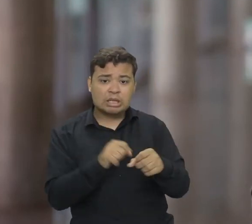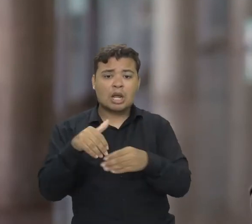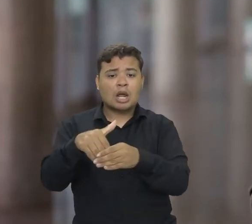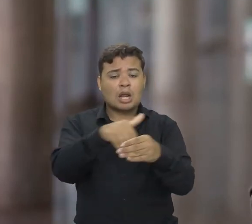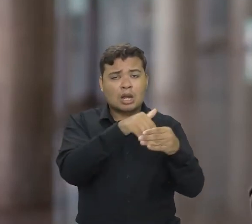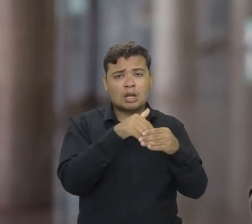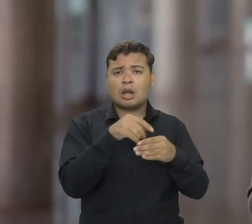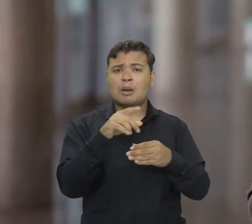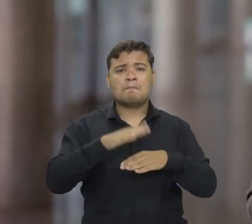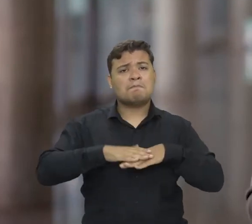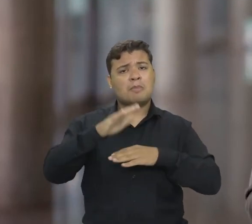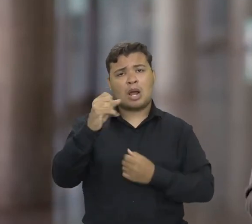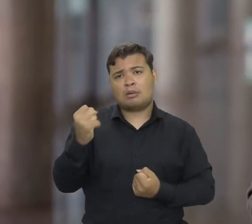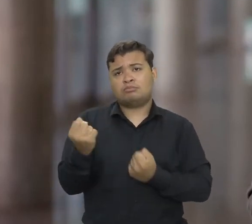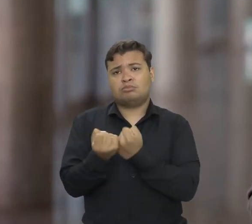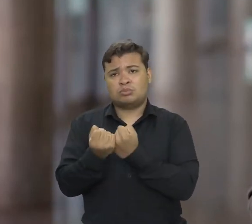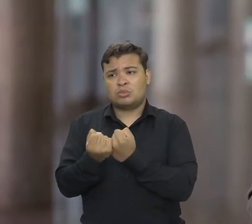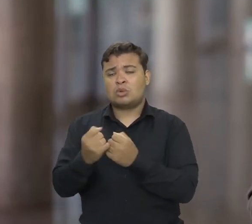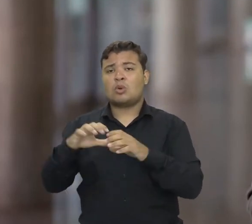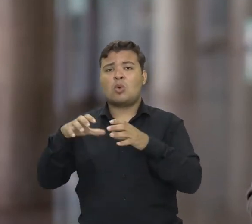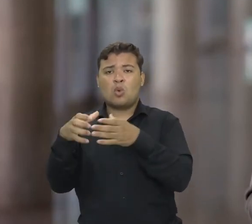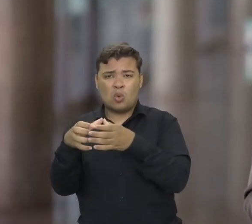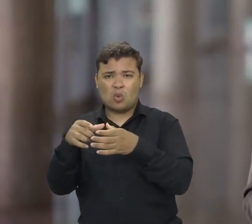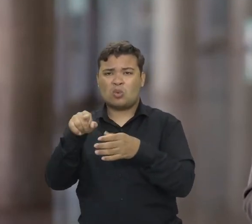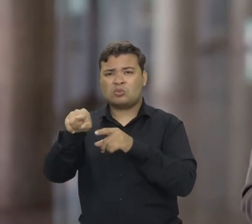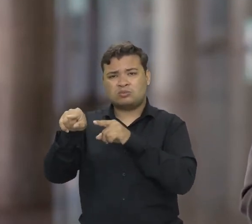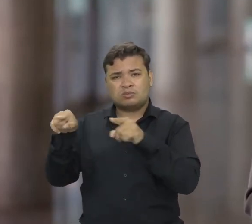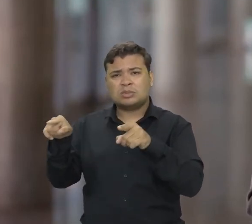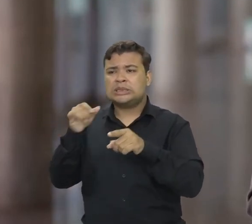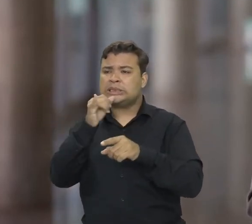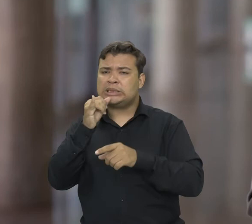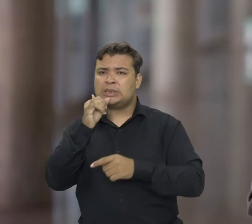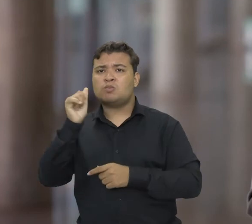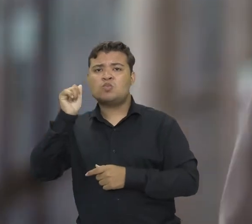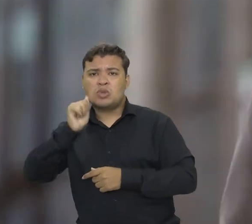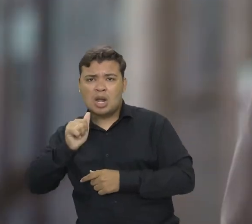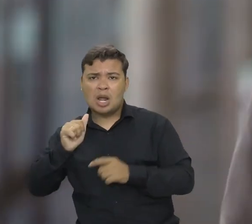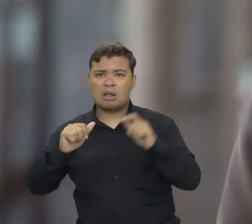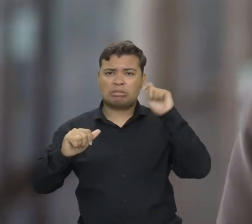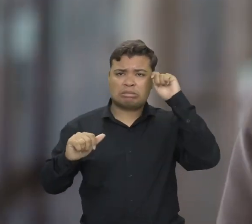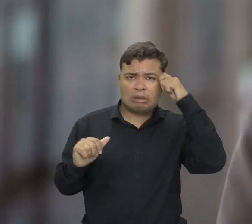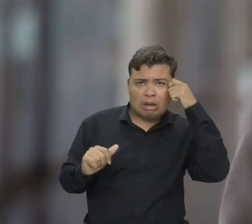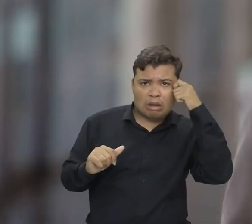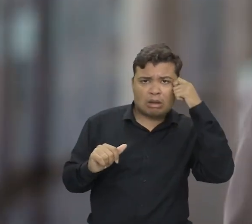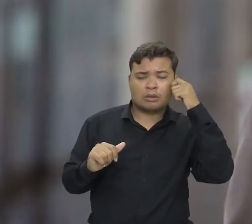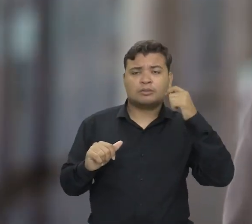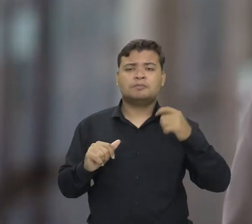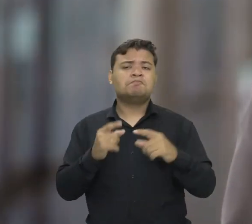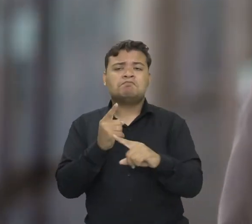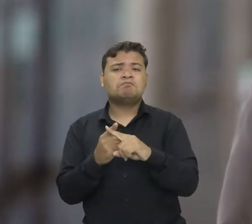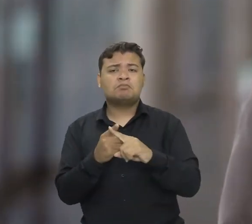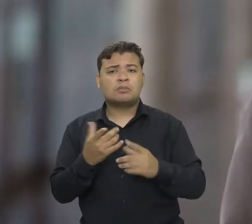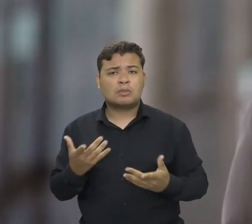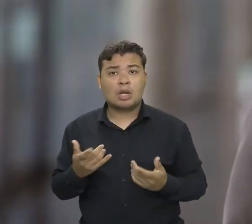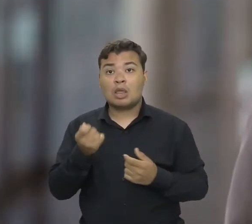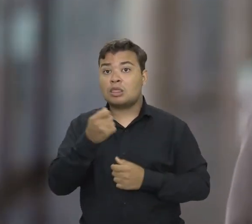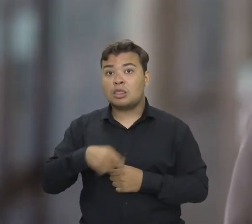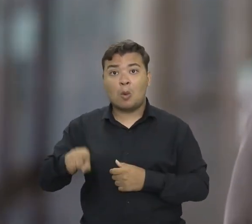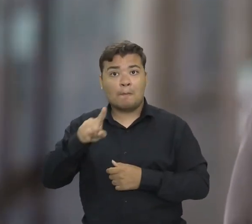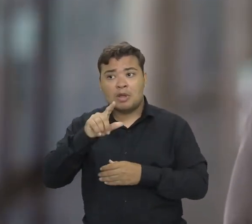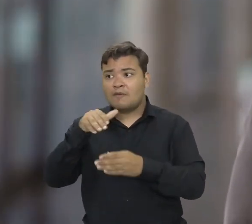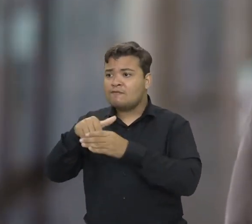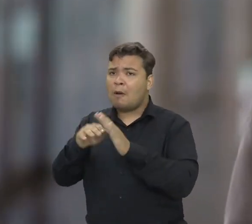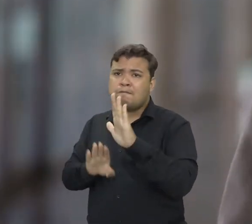considerado o que mais favorece grupos periféricos na política, como mulheres e negros. Isso porque não é necessário ter a